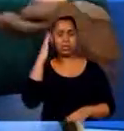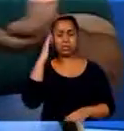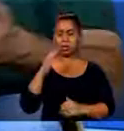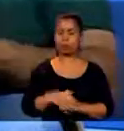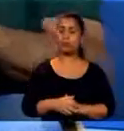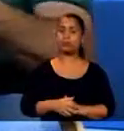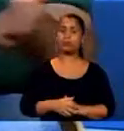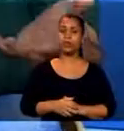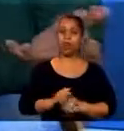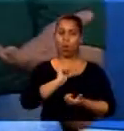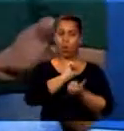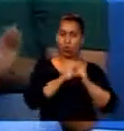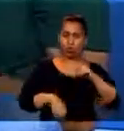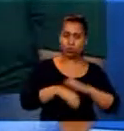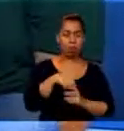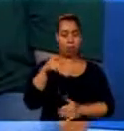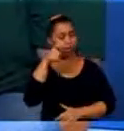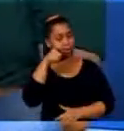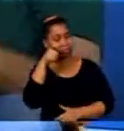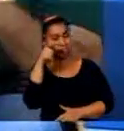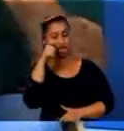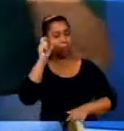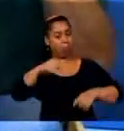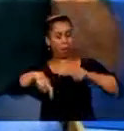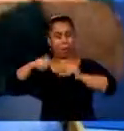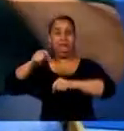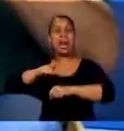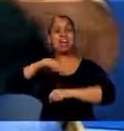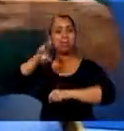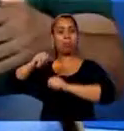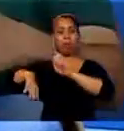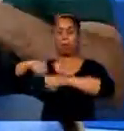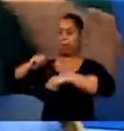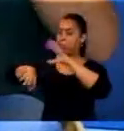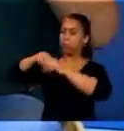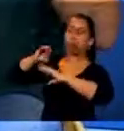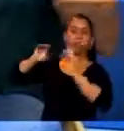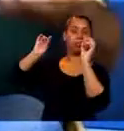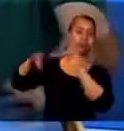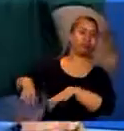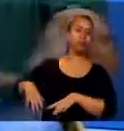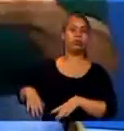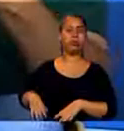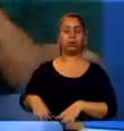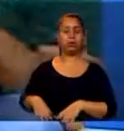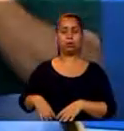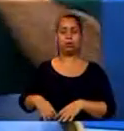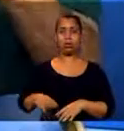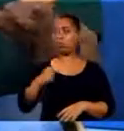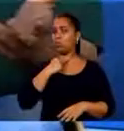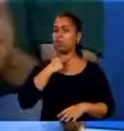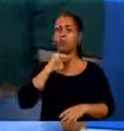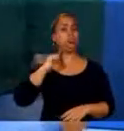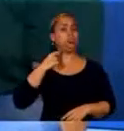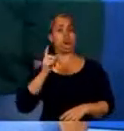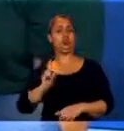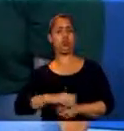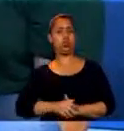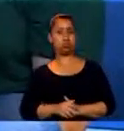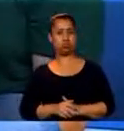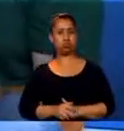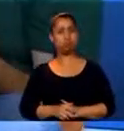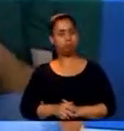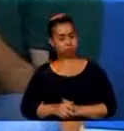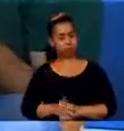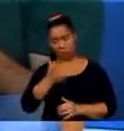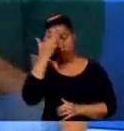lá assistir um jogo e deixei tudo lá. Né? Aí depois vem a secretaria limpa, mas depois vem eles de novo com o jogo de futebol e deixa tudo lá. Então